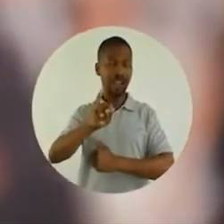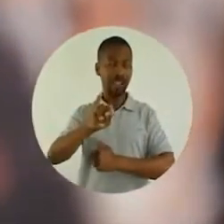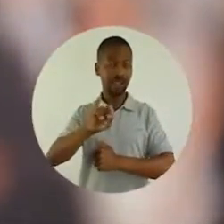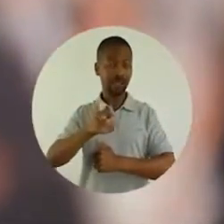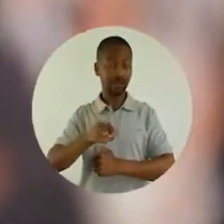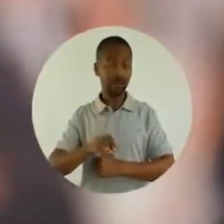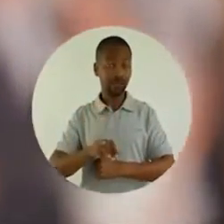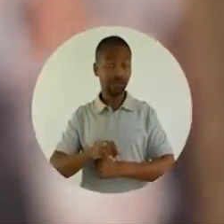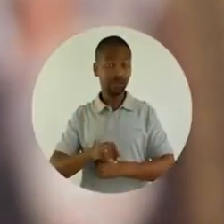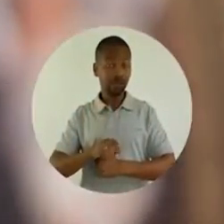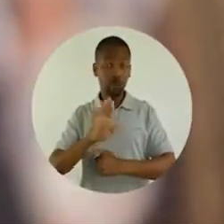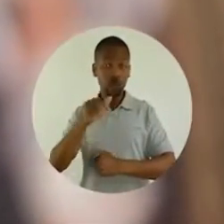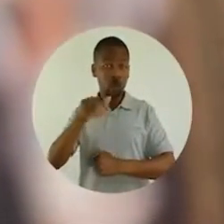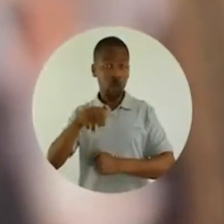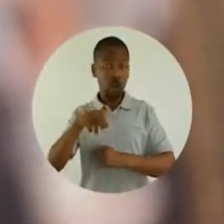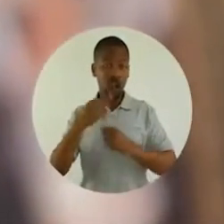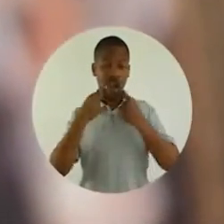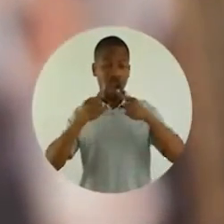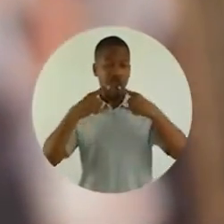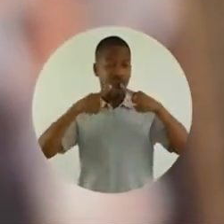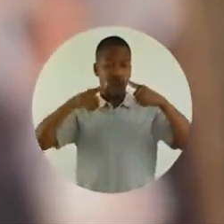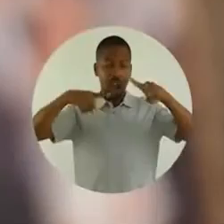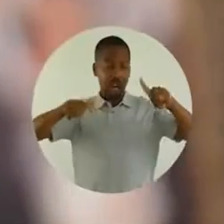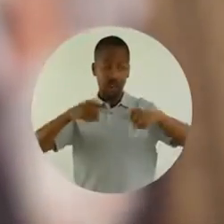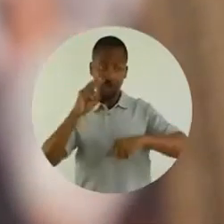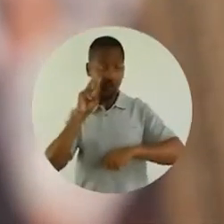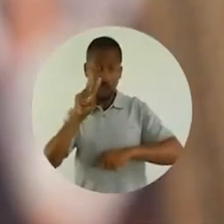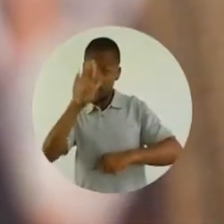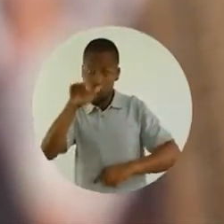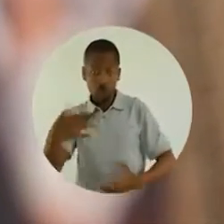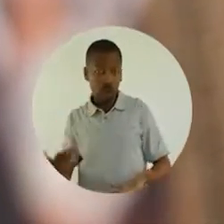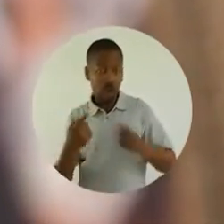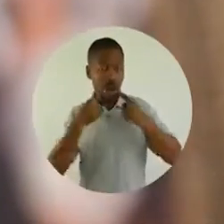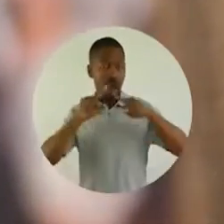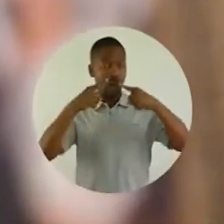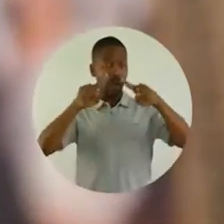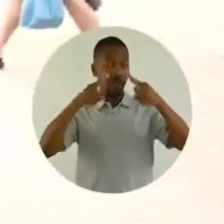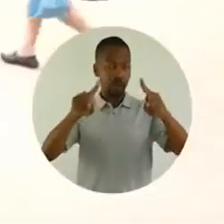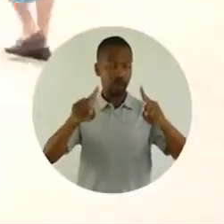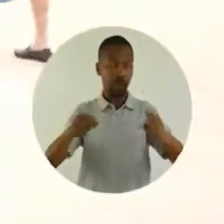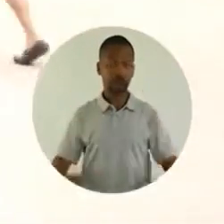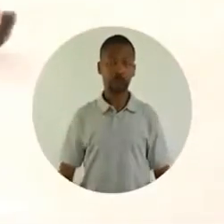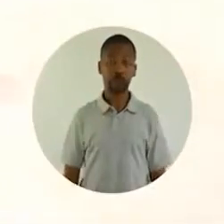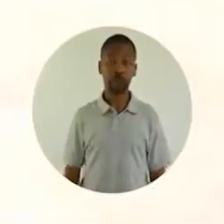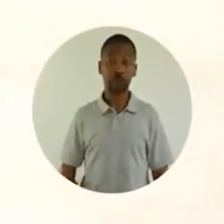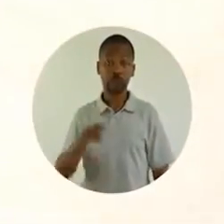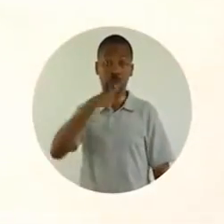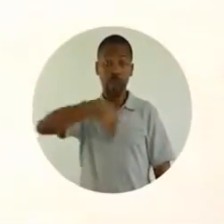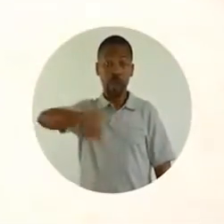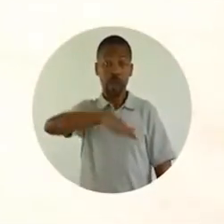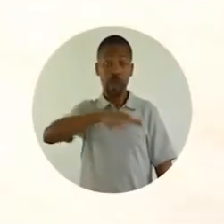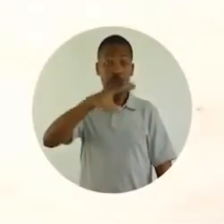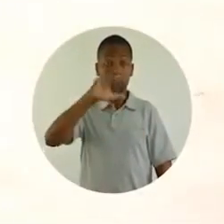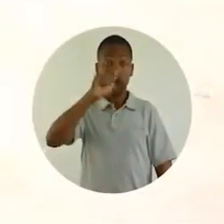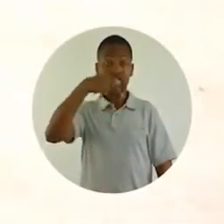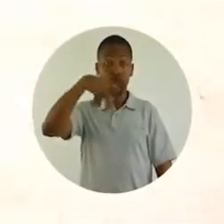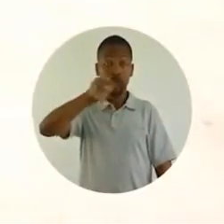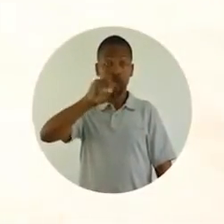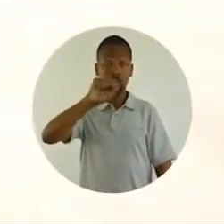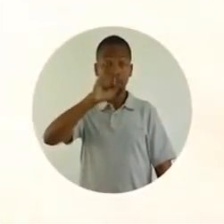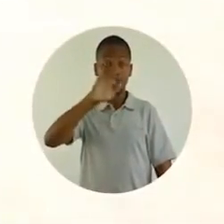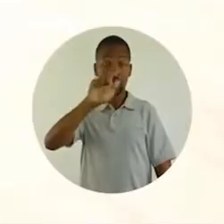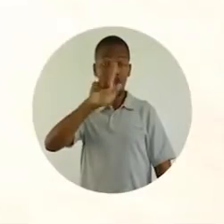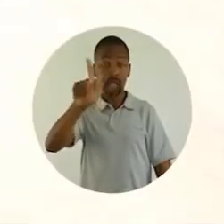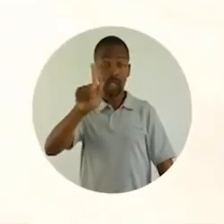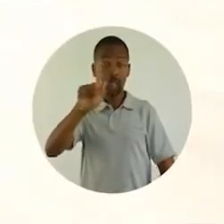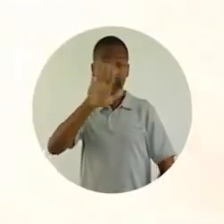mas assim, sempre não vê de Jorge se lamentando. Reclamando, né, de alguma coisa. Aqui é o Campo do Segue, né?